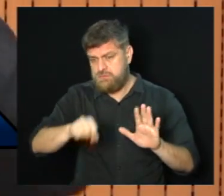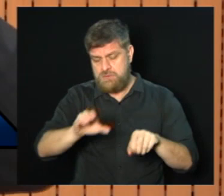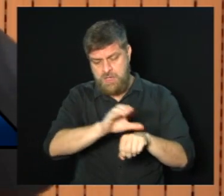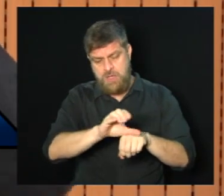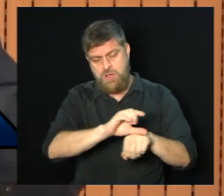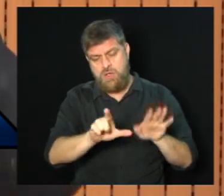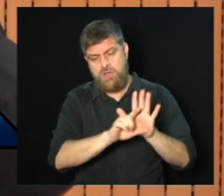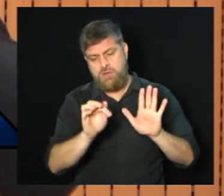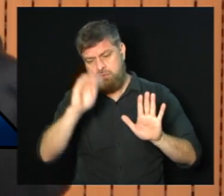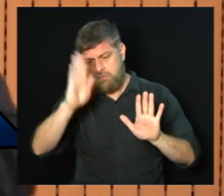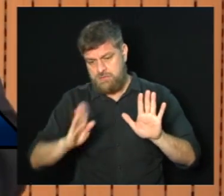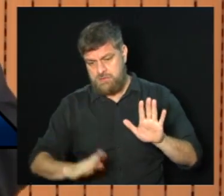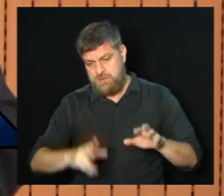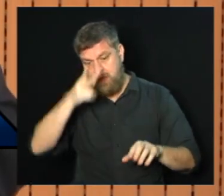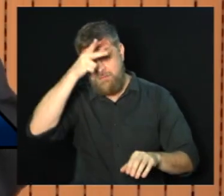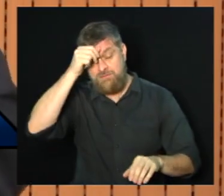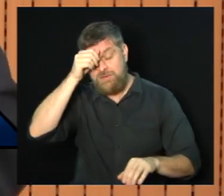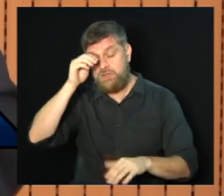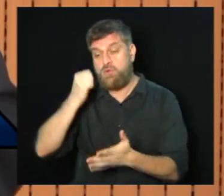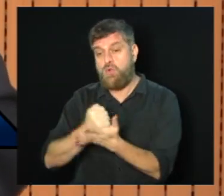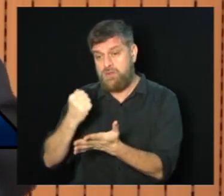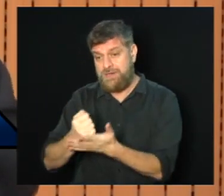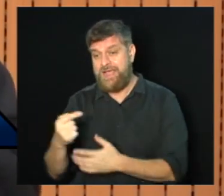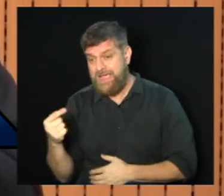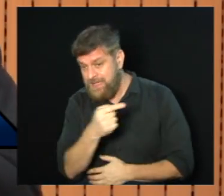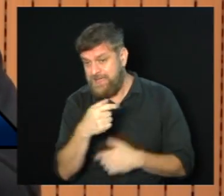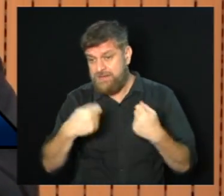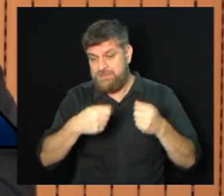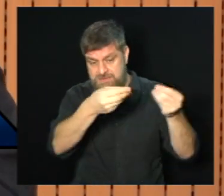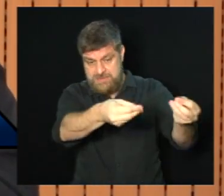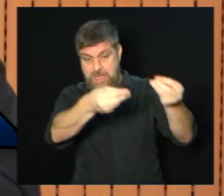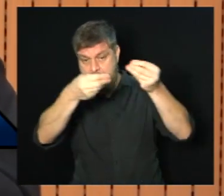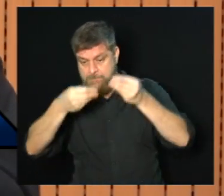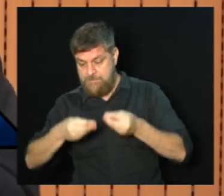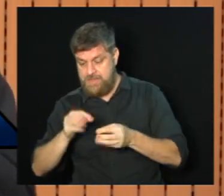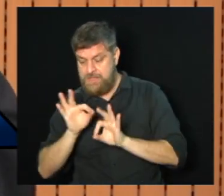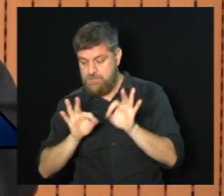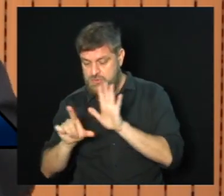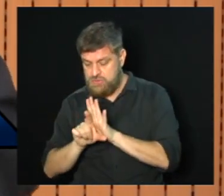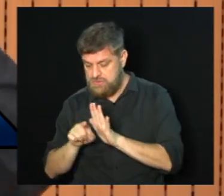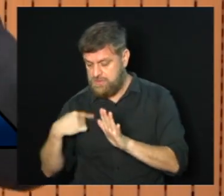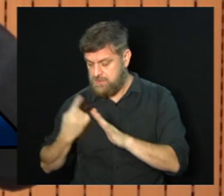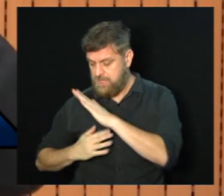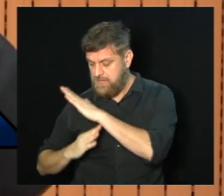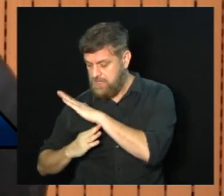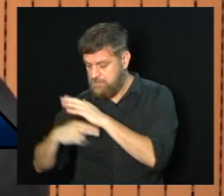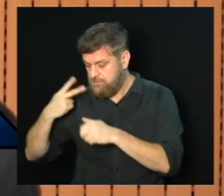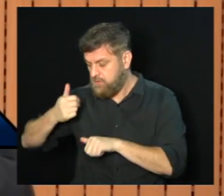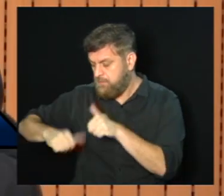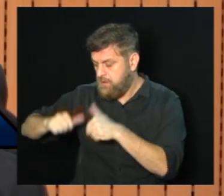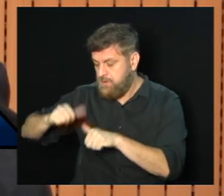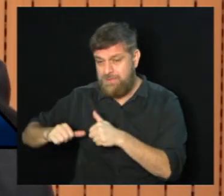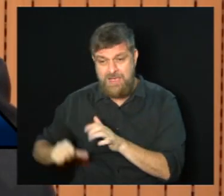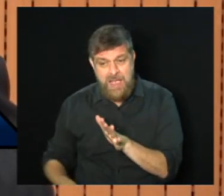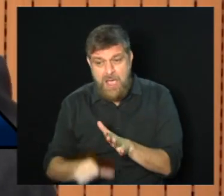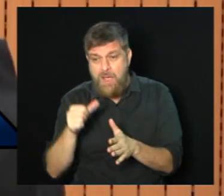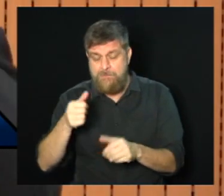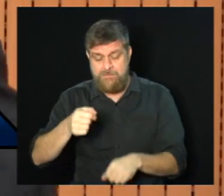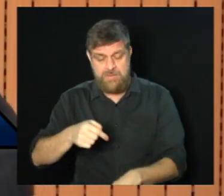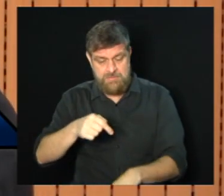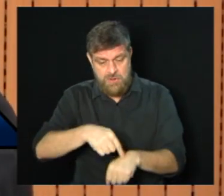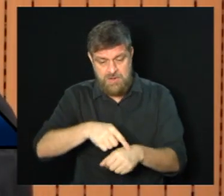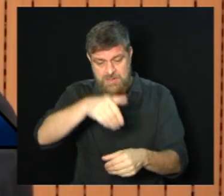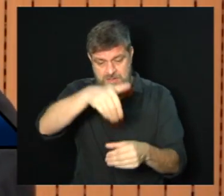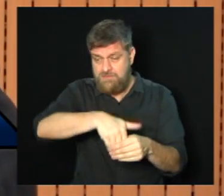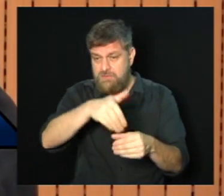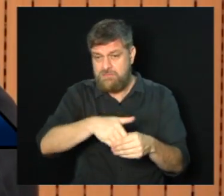prefeito possa fazer essa contratação, ele precisa de autorização dessa casa. Então, hoje, nós só, nesse primeiro momento, vamos fazer